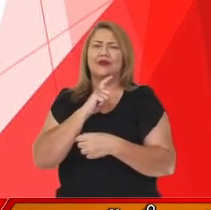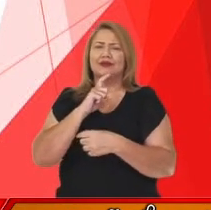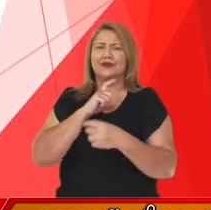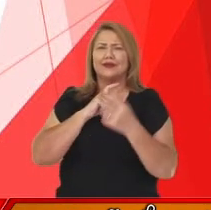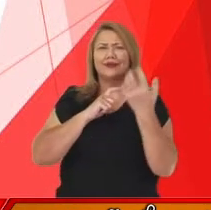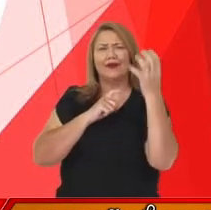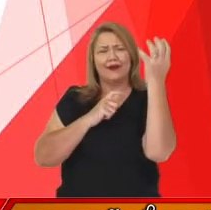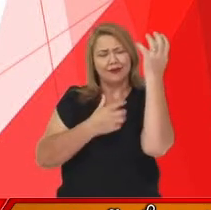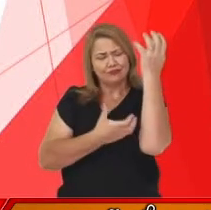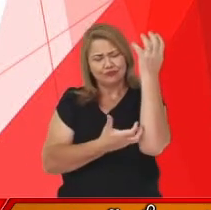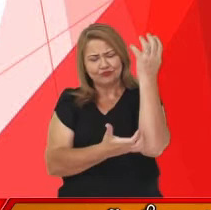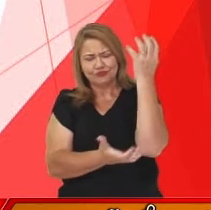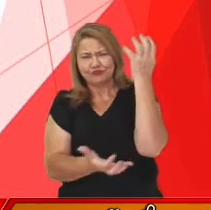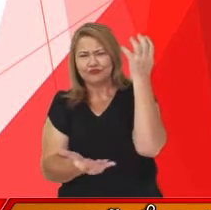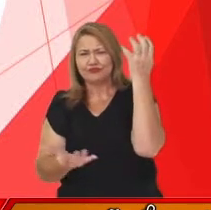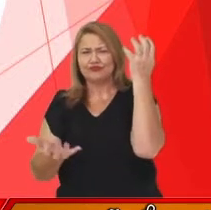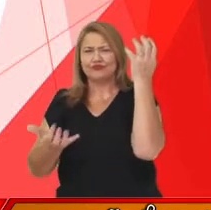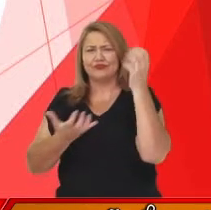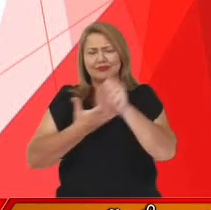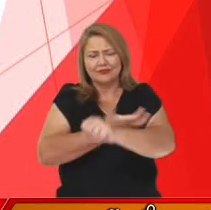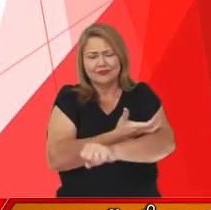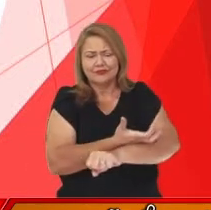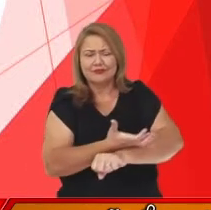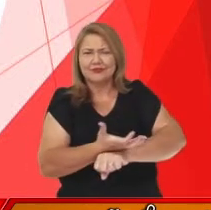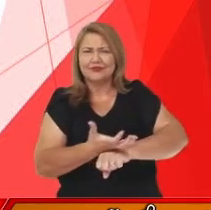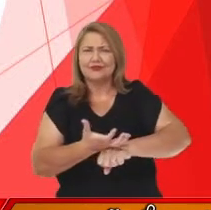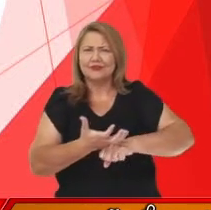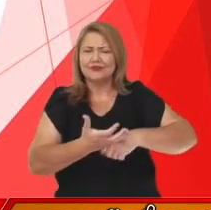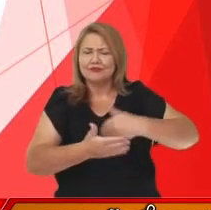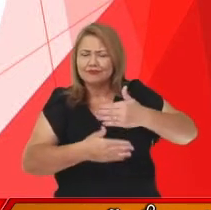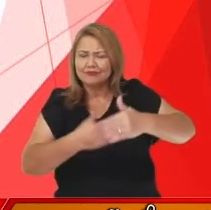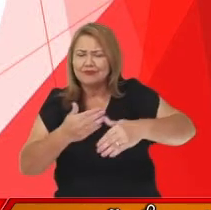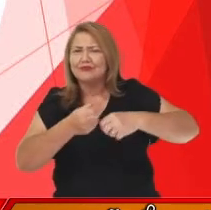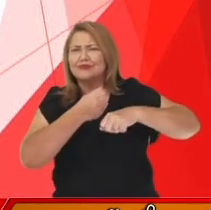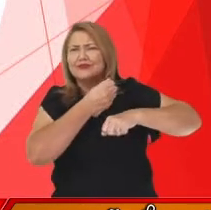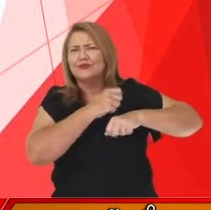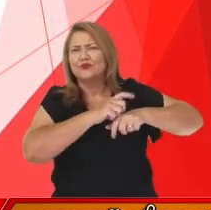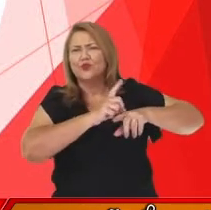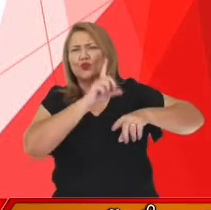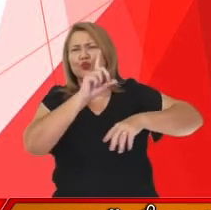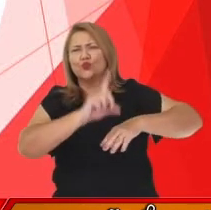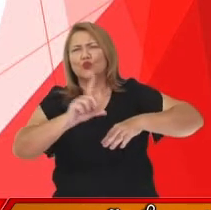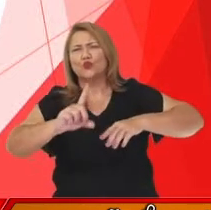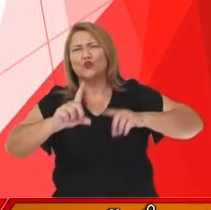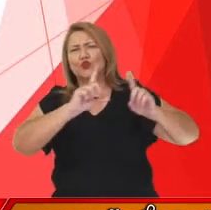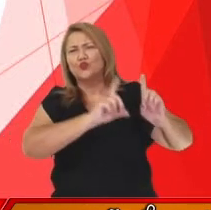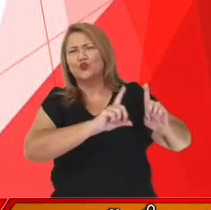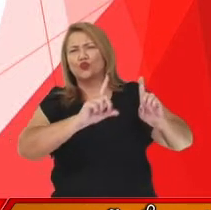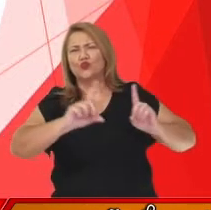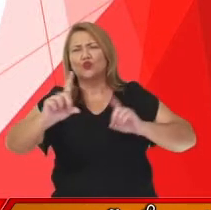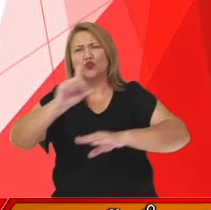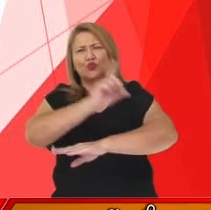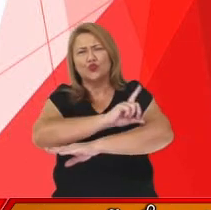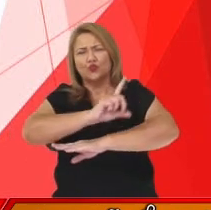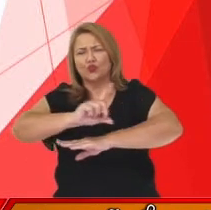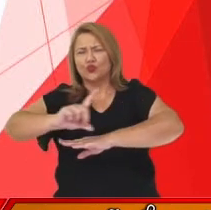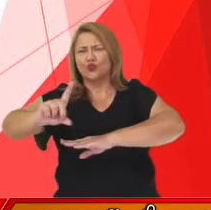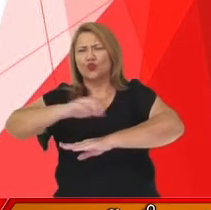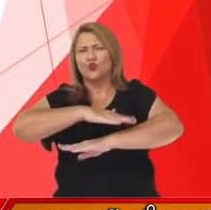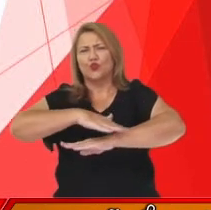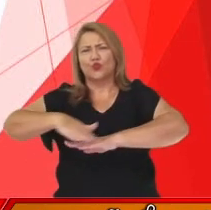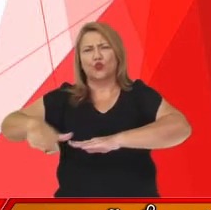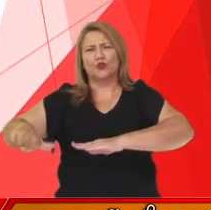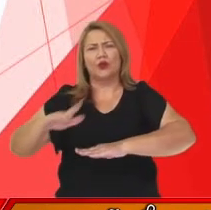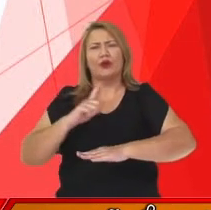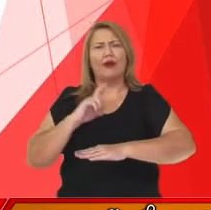bacias vai marcar transição para o deserto elas apresentam e árvores de todos os Portes mas a maioria são árvores